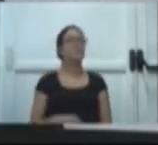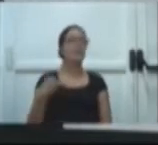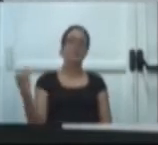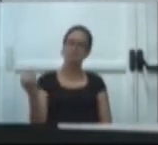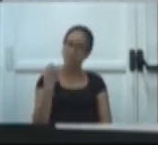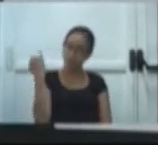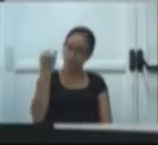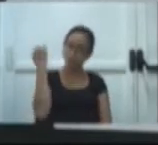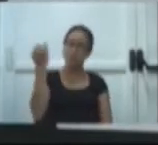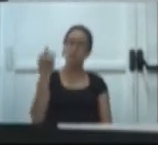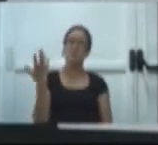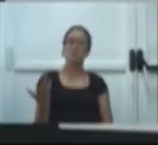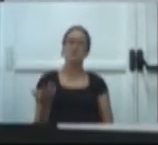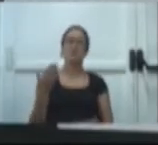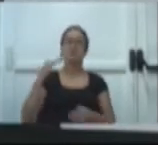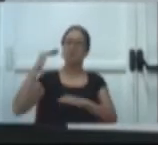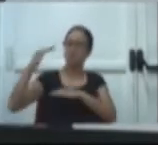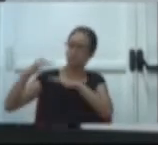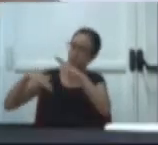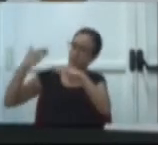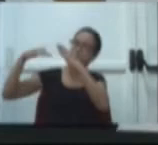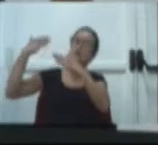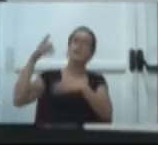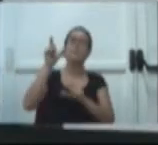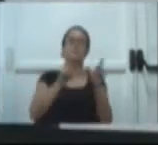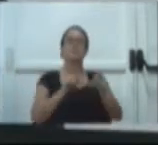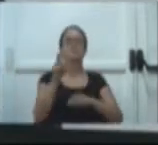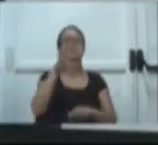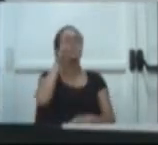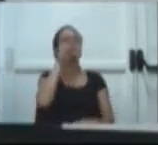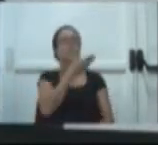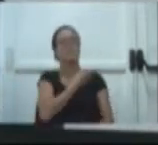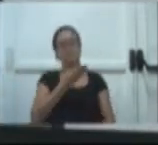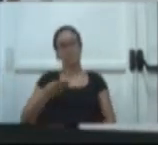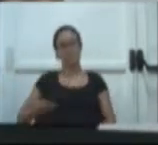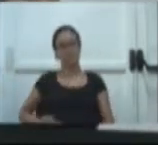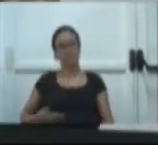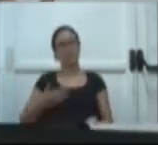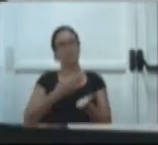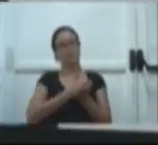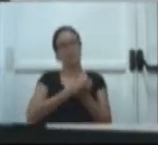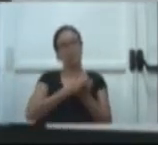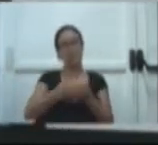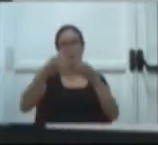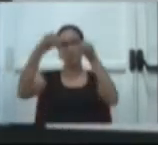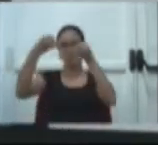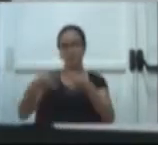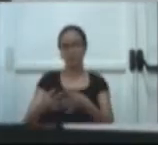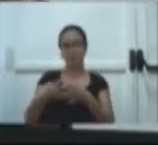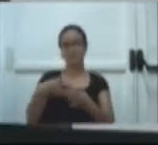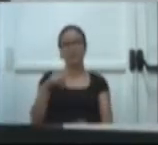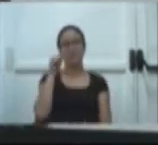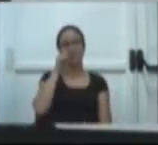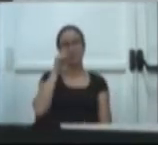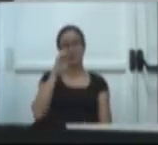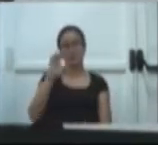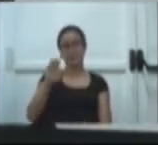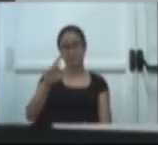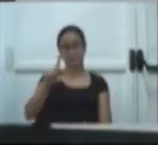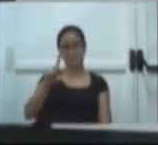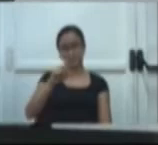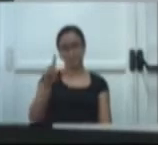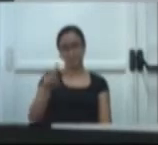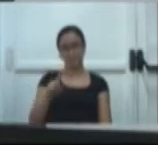avanços com relação aos servidores públicos. Queria começar desde da dona Elza, quando nós começamos a fazer os acordos